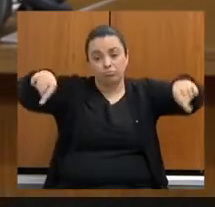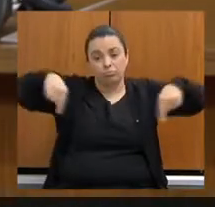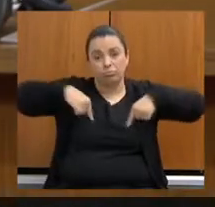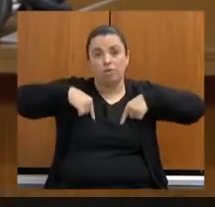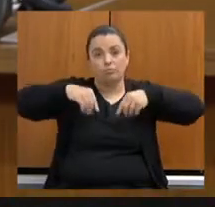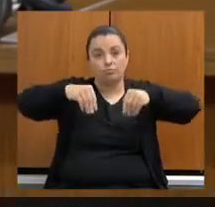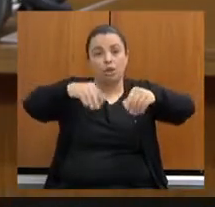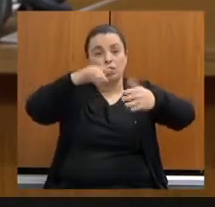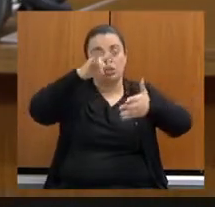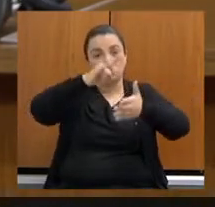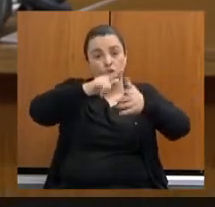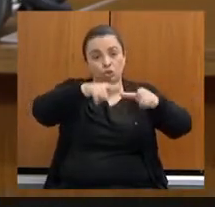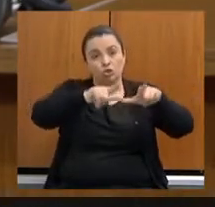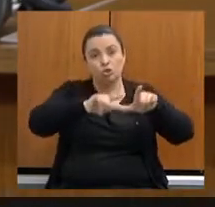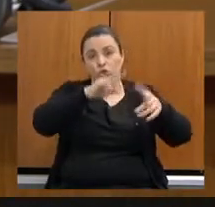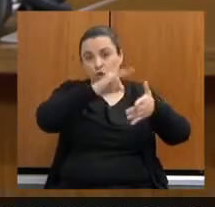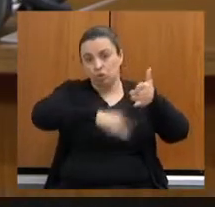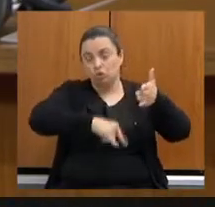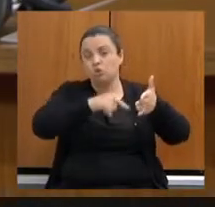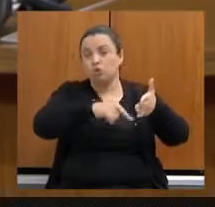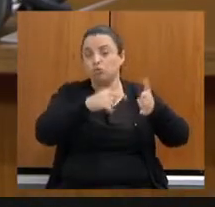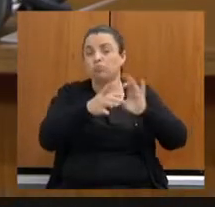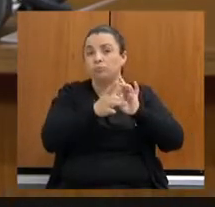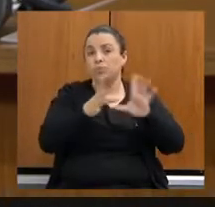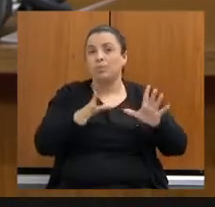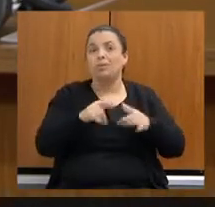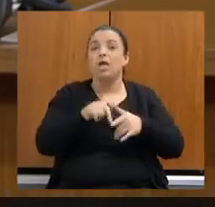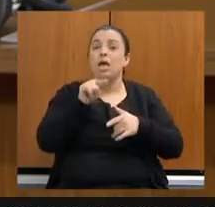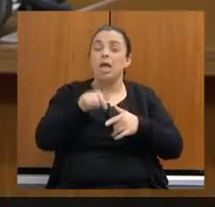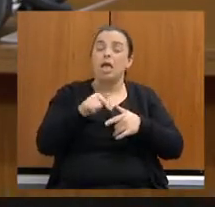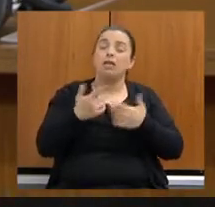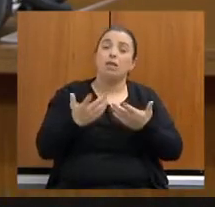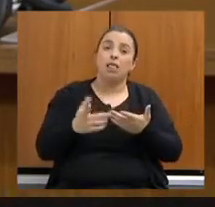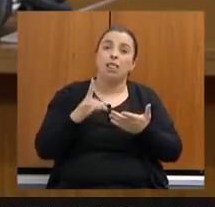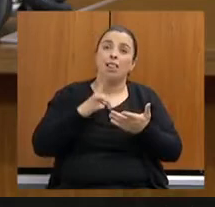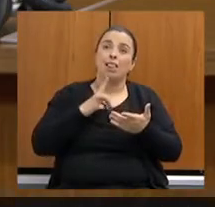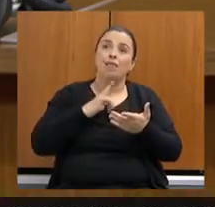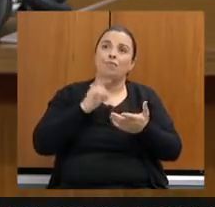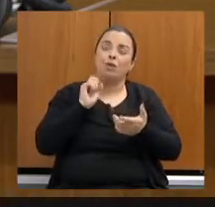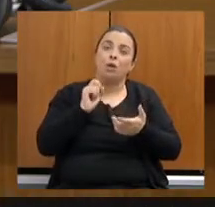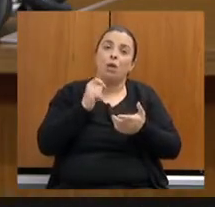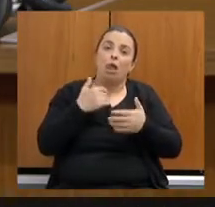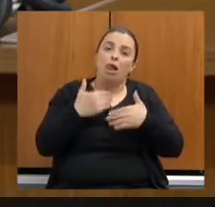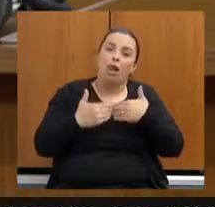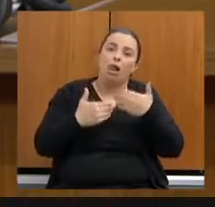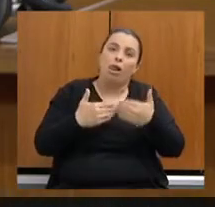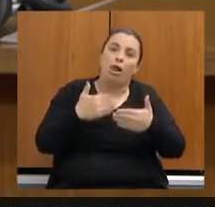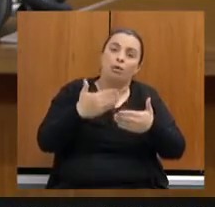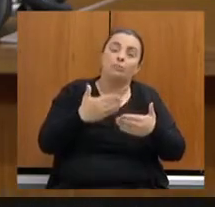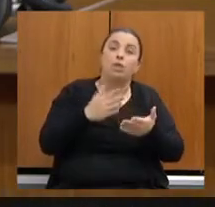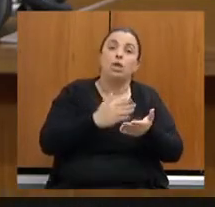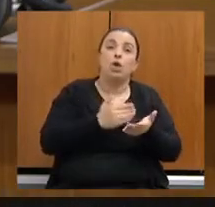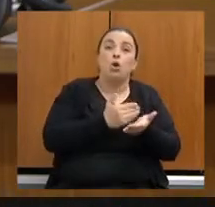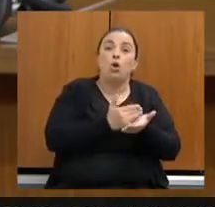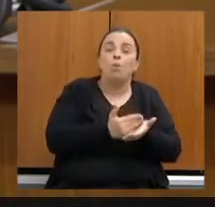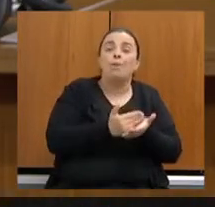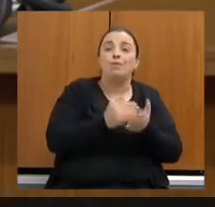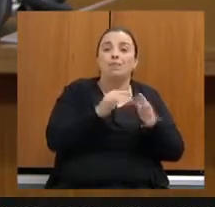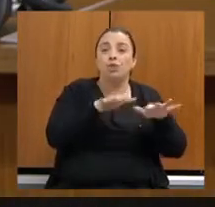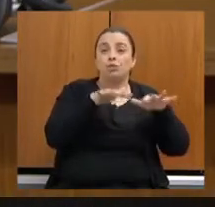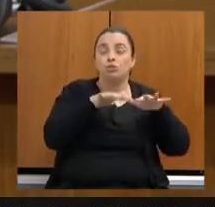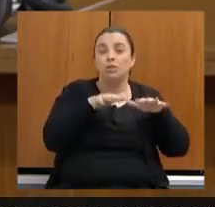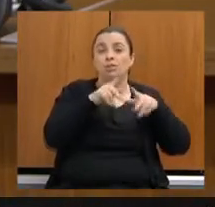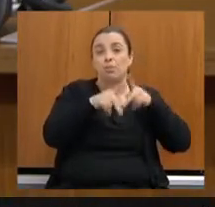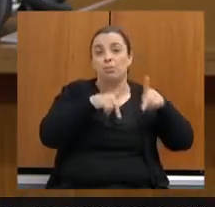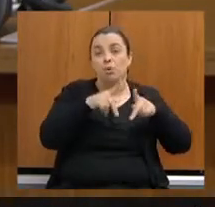pela pandemia principalmente porque o processo se inicia por audiência pública e quando a pandemia chegou a gente sabe nem como com